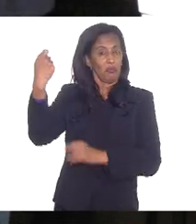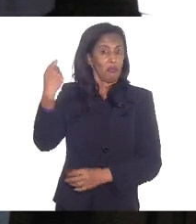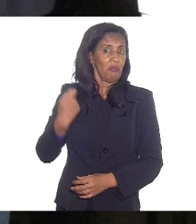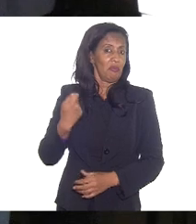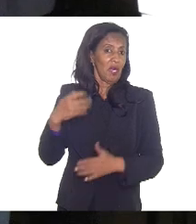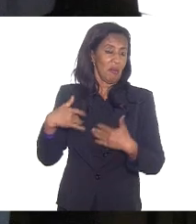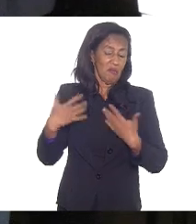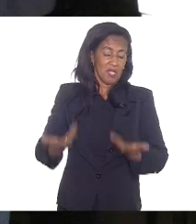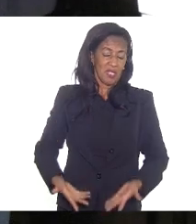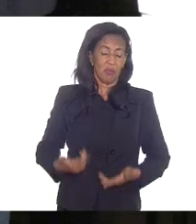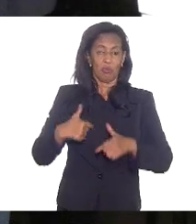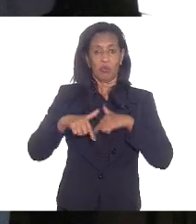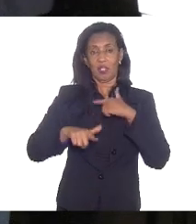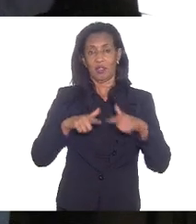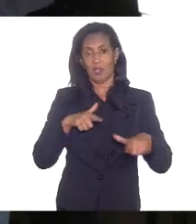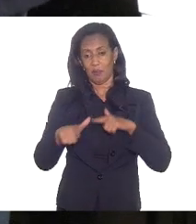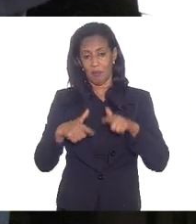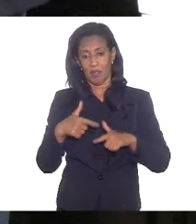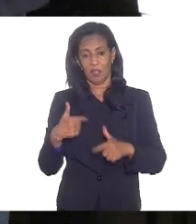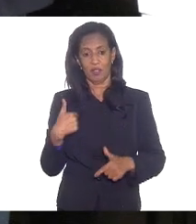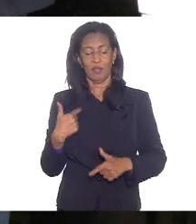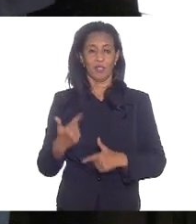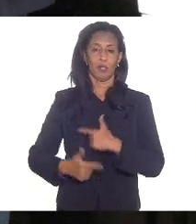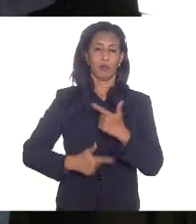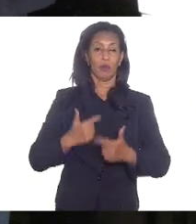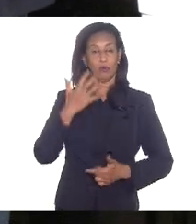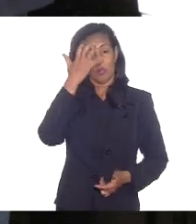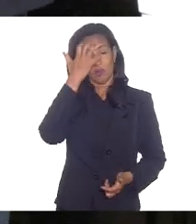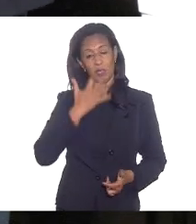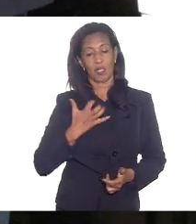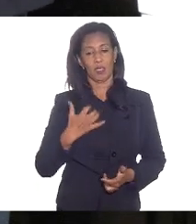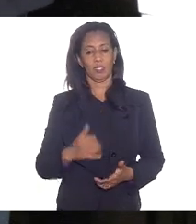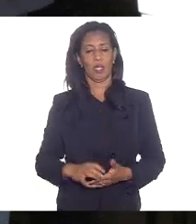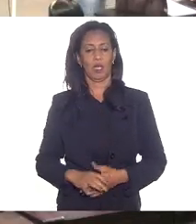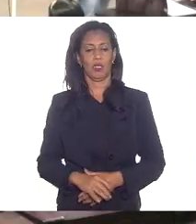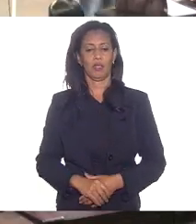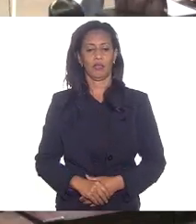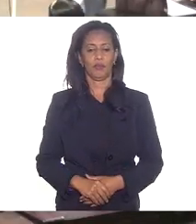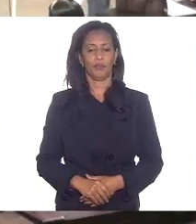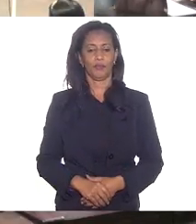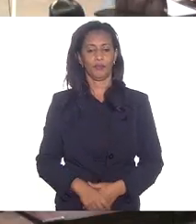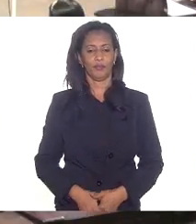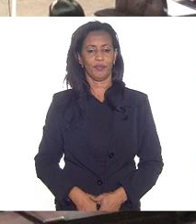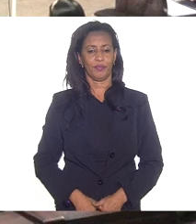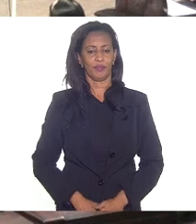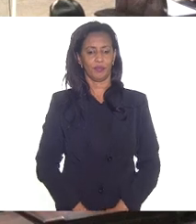é isso, estou aqui, estou trabalhando, fazendo a minha parte com seriedade. Presidente,